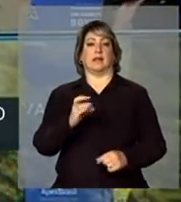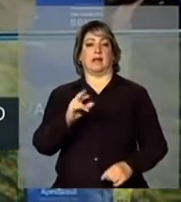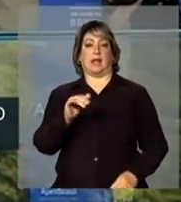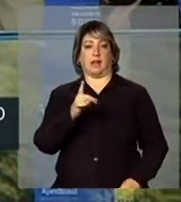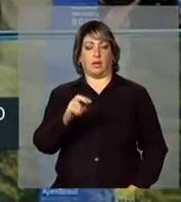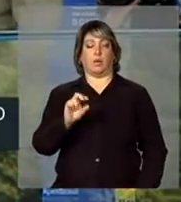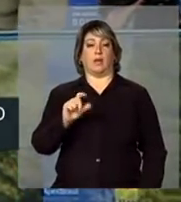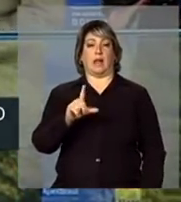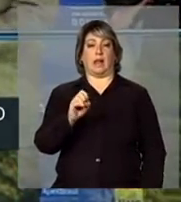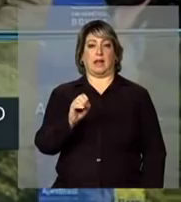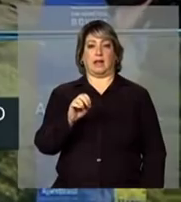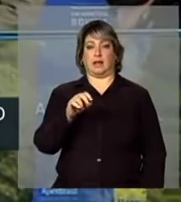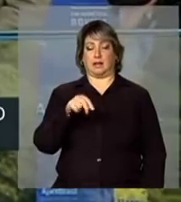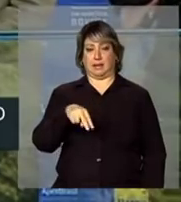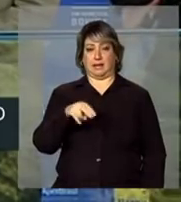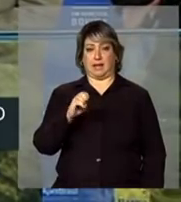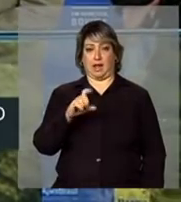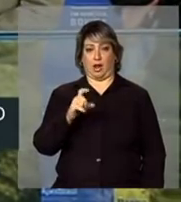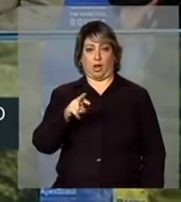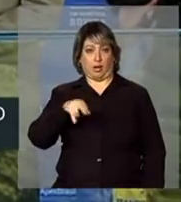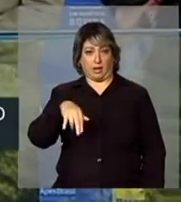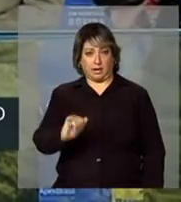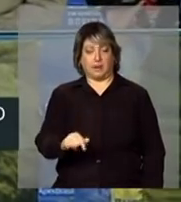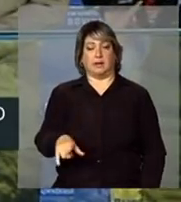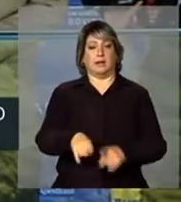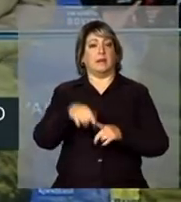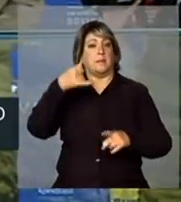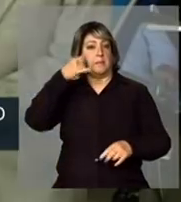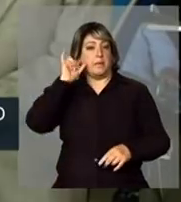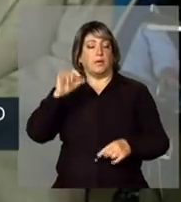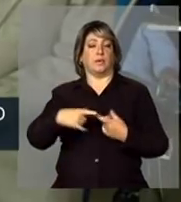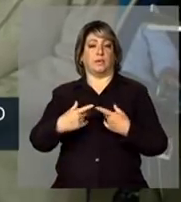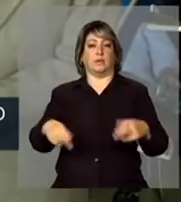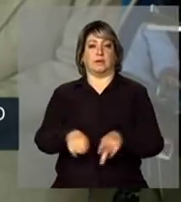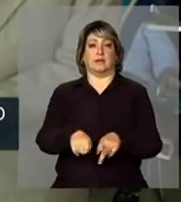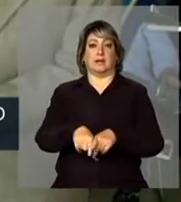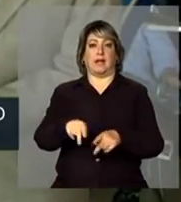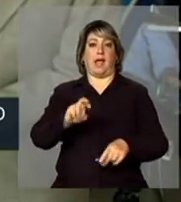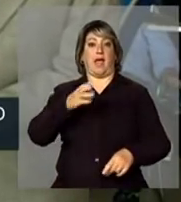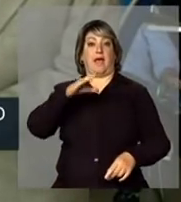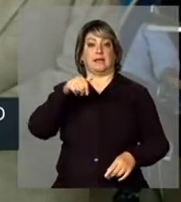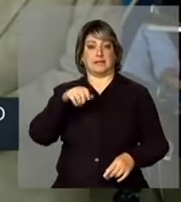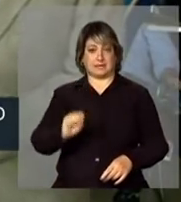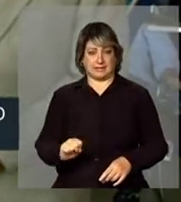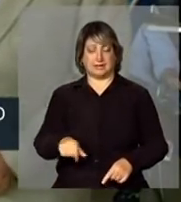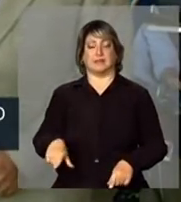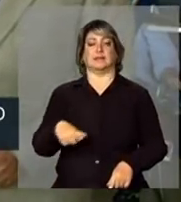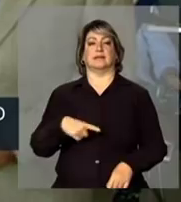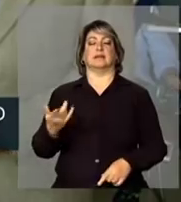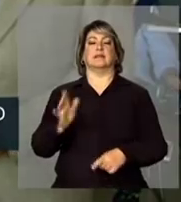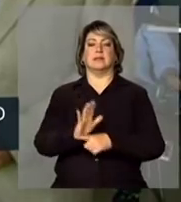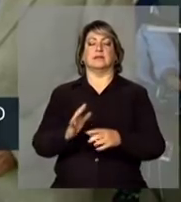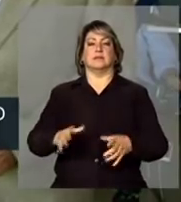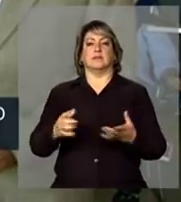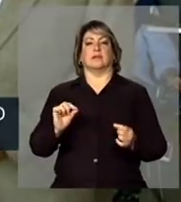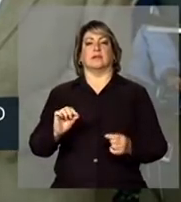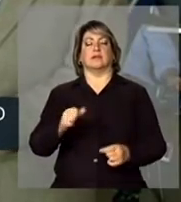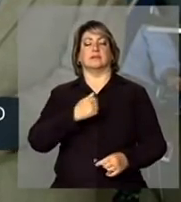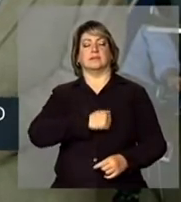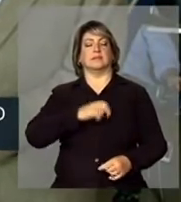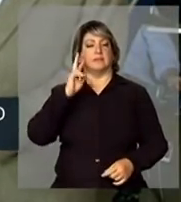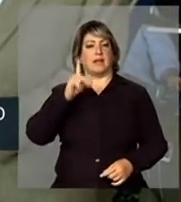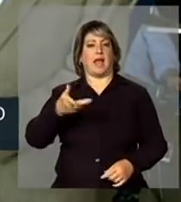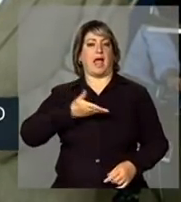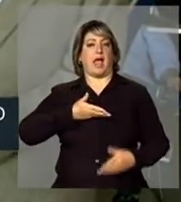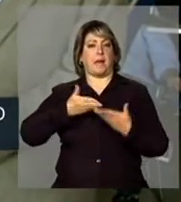Mocho, com mais de 50 anos de tradição na seleção dessas raças. Incentivado pelo saudoso amigo